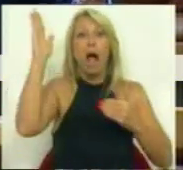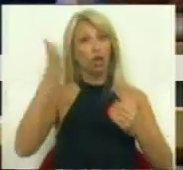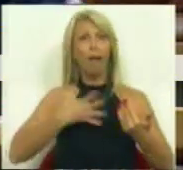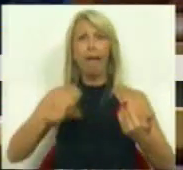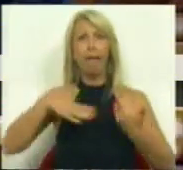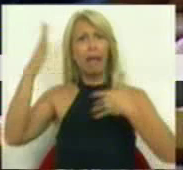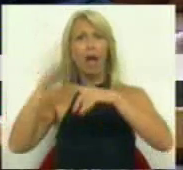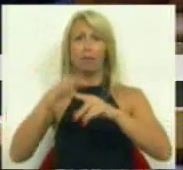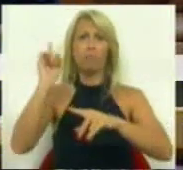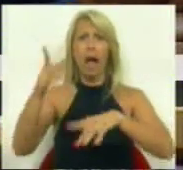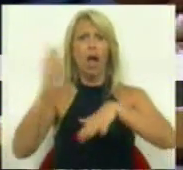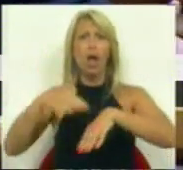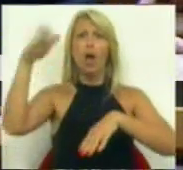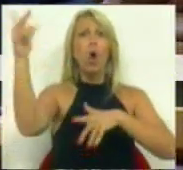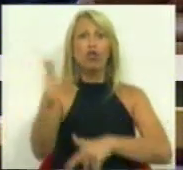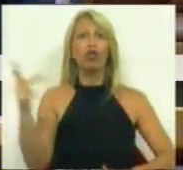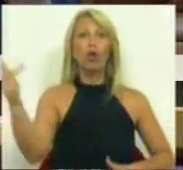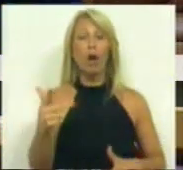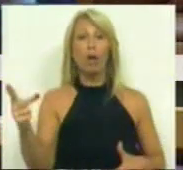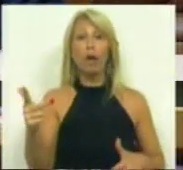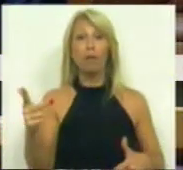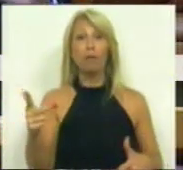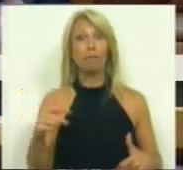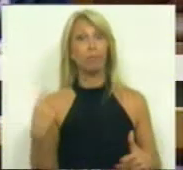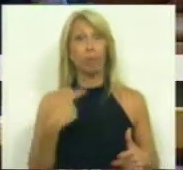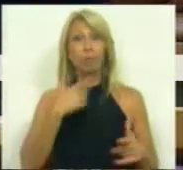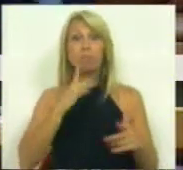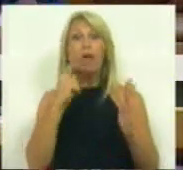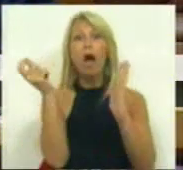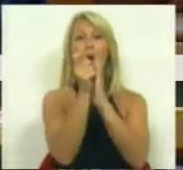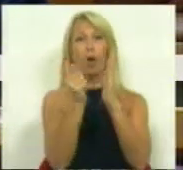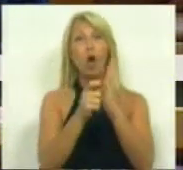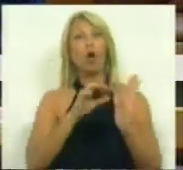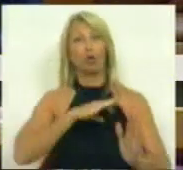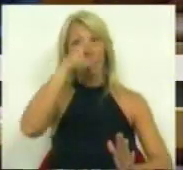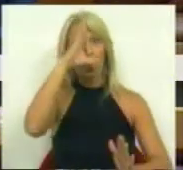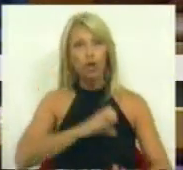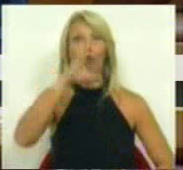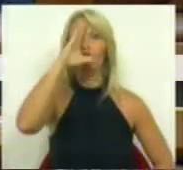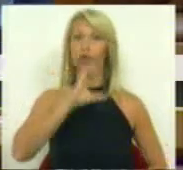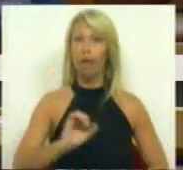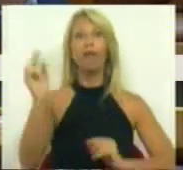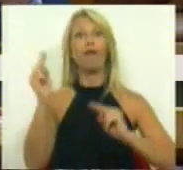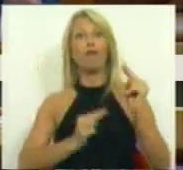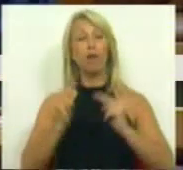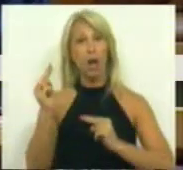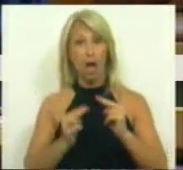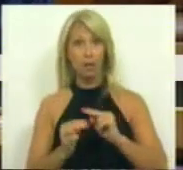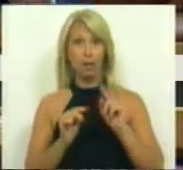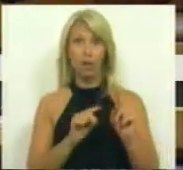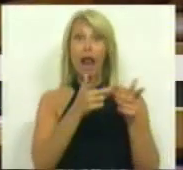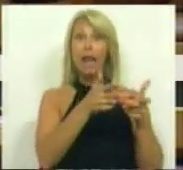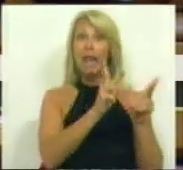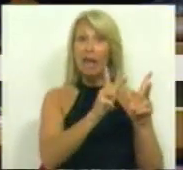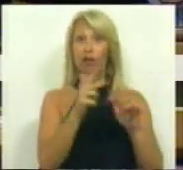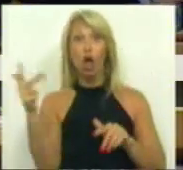Troika. Nós só temos que anotar, Sr. Ministro de Estado e das Finanças, entre livre e